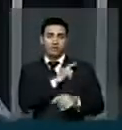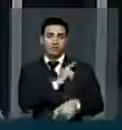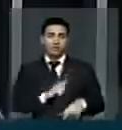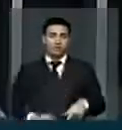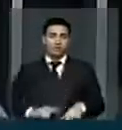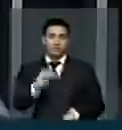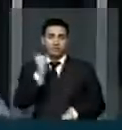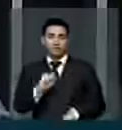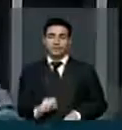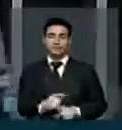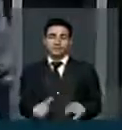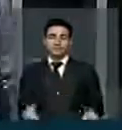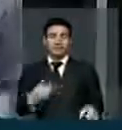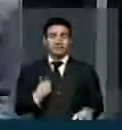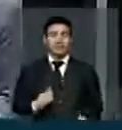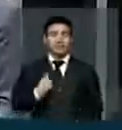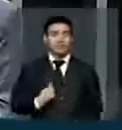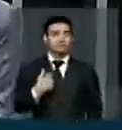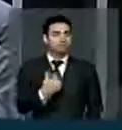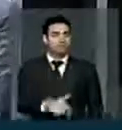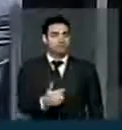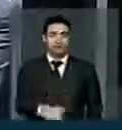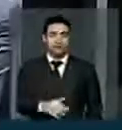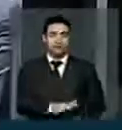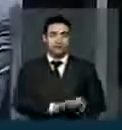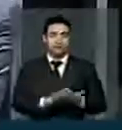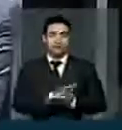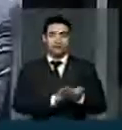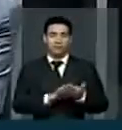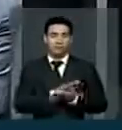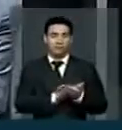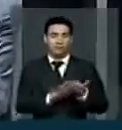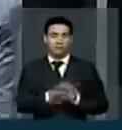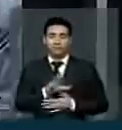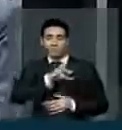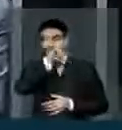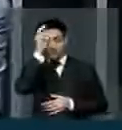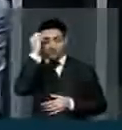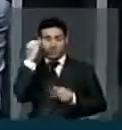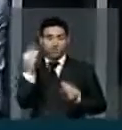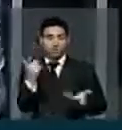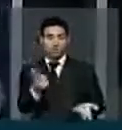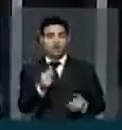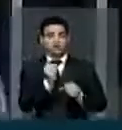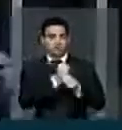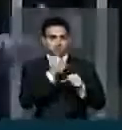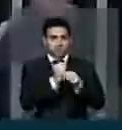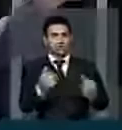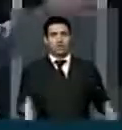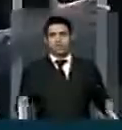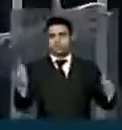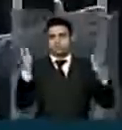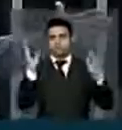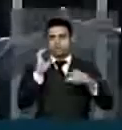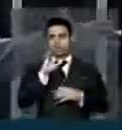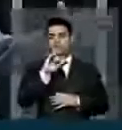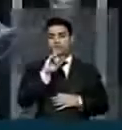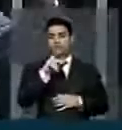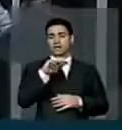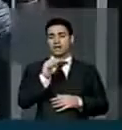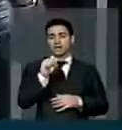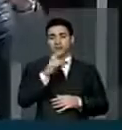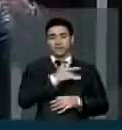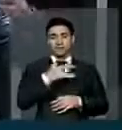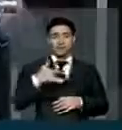lá de Sergipe, mas o governo dá um presente de grego aos prefeitos, constrói a clínica de saúde, deixa lá aquele